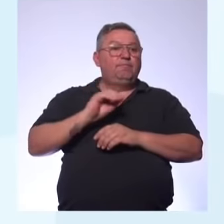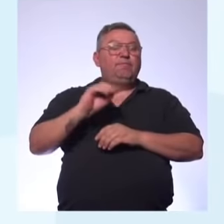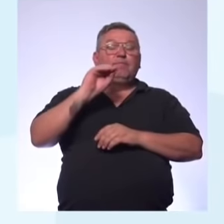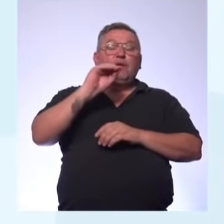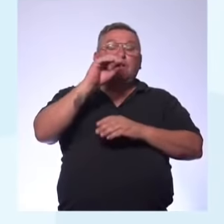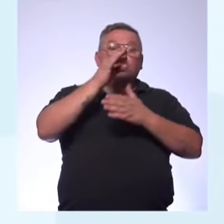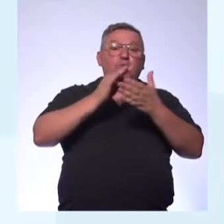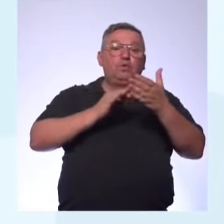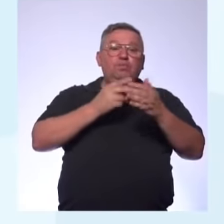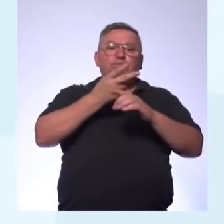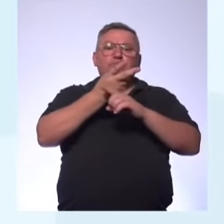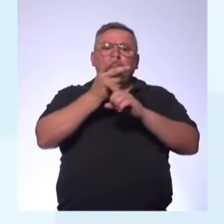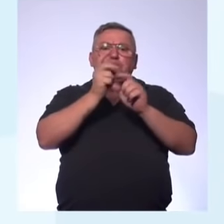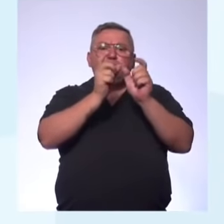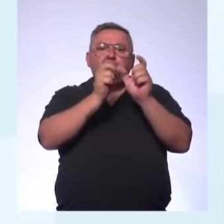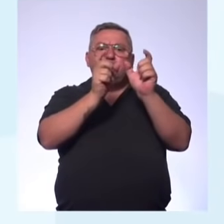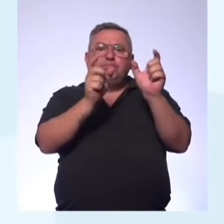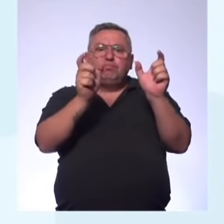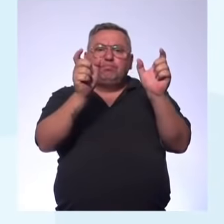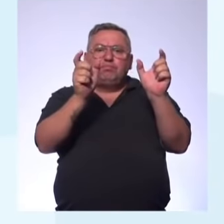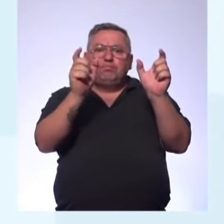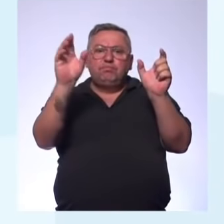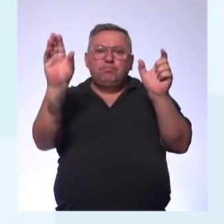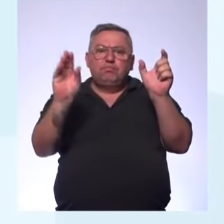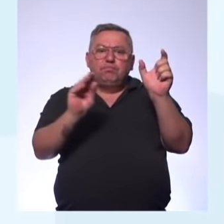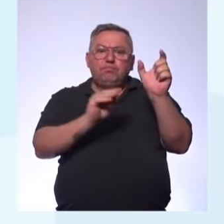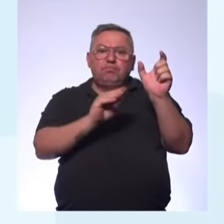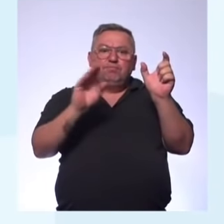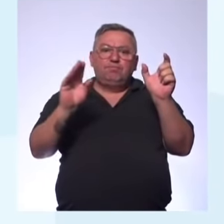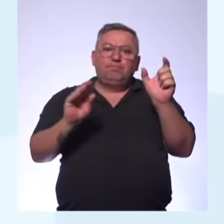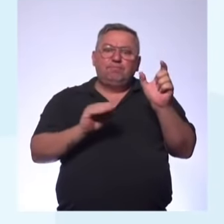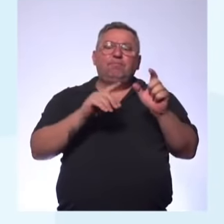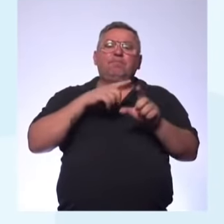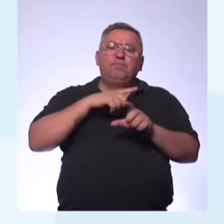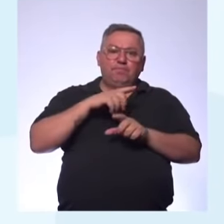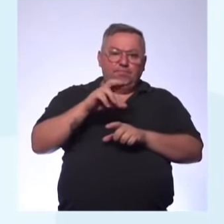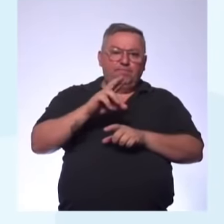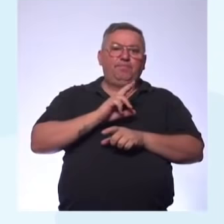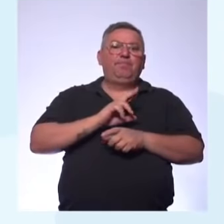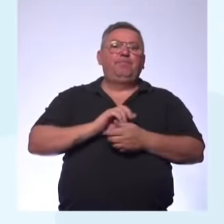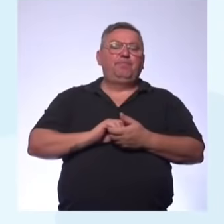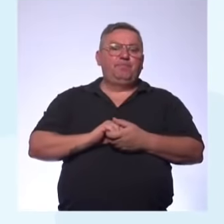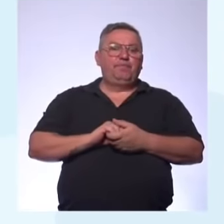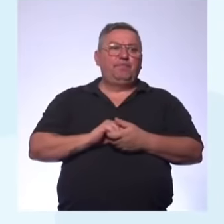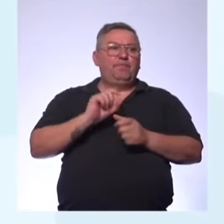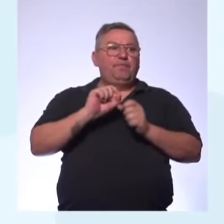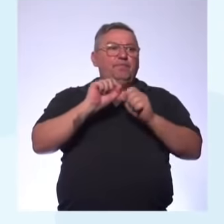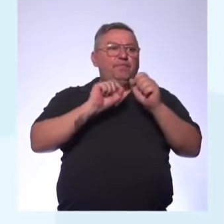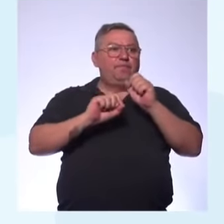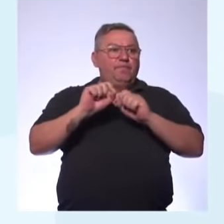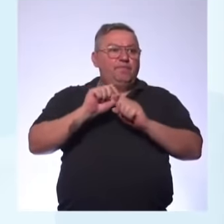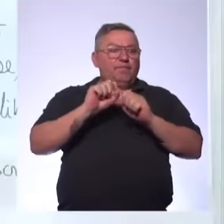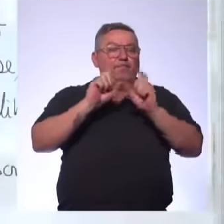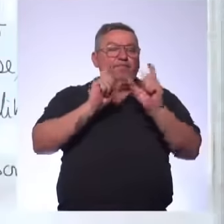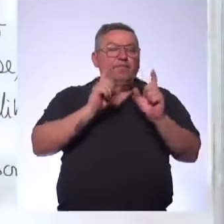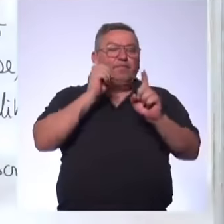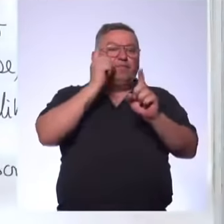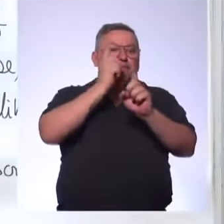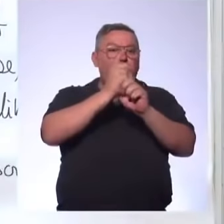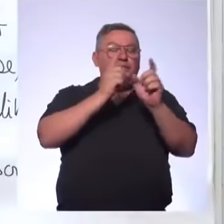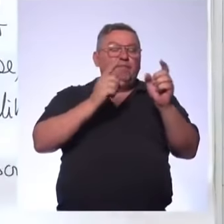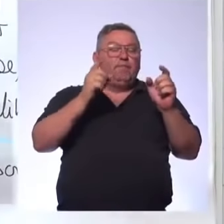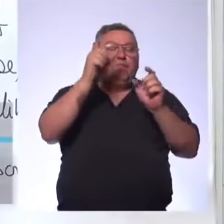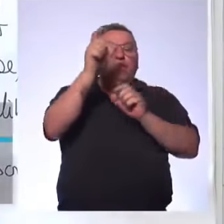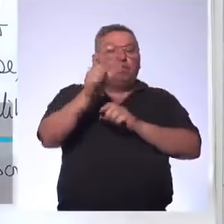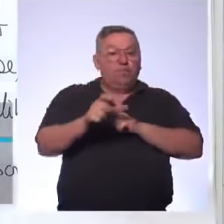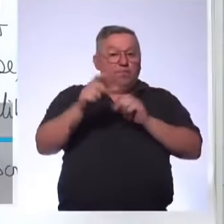vai lá no texto e procura Esta palavra lá no texto lá vai estar a resposta o que que você vai fazer localizar